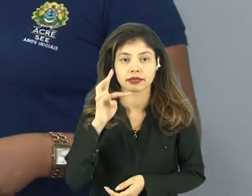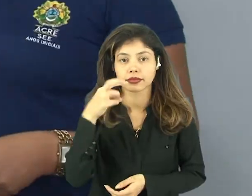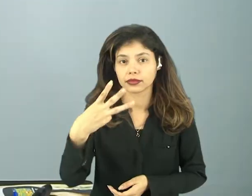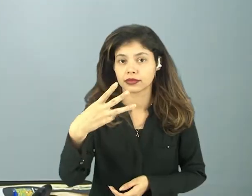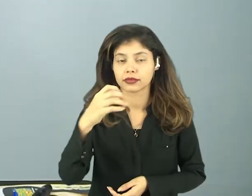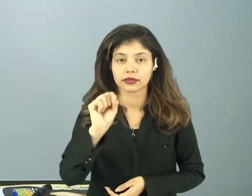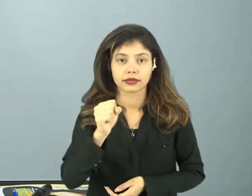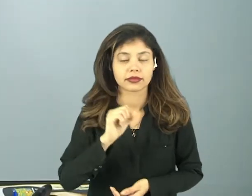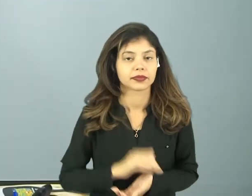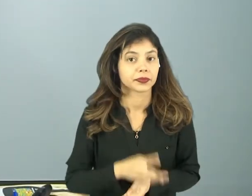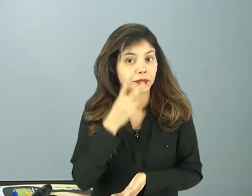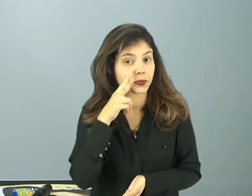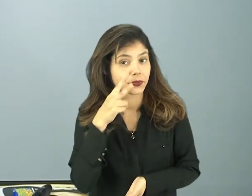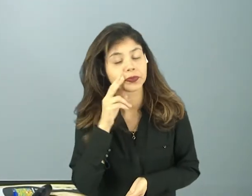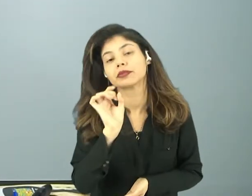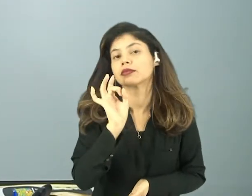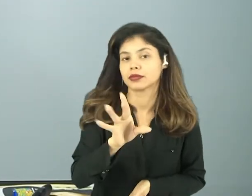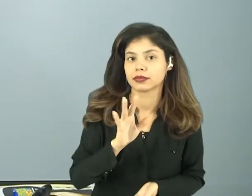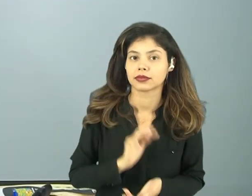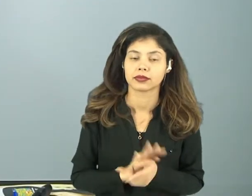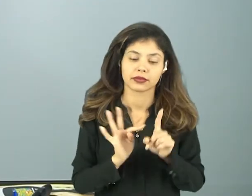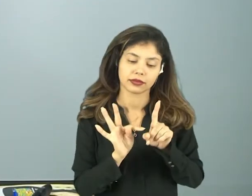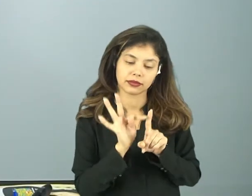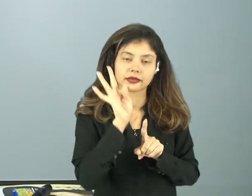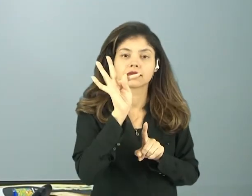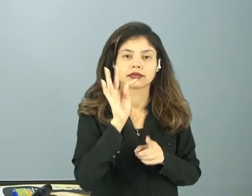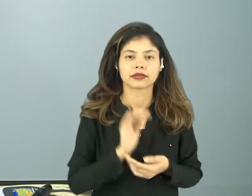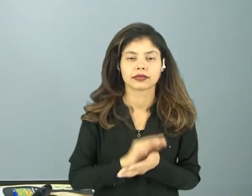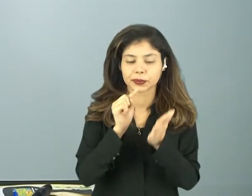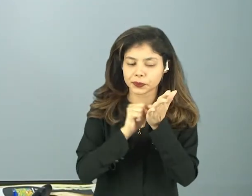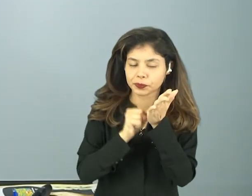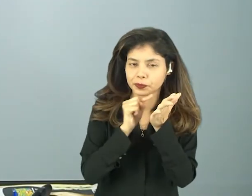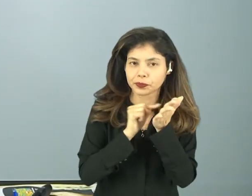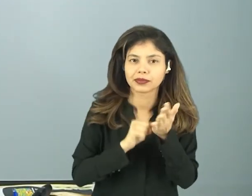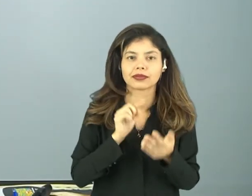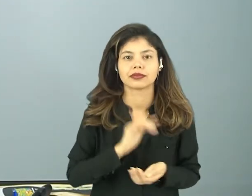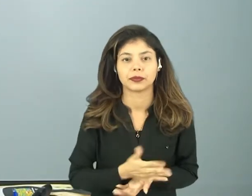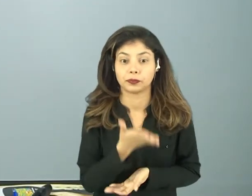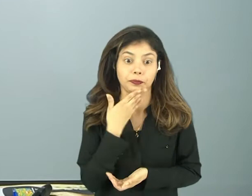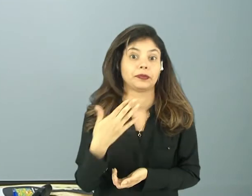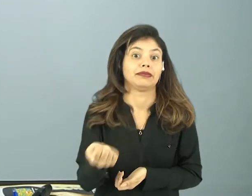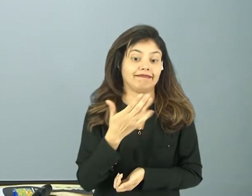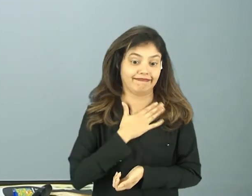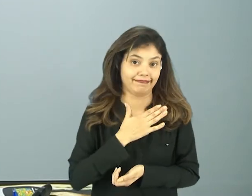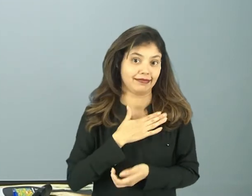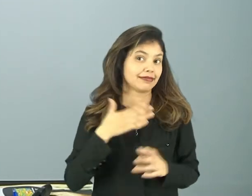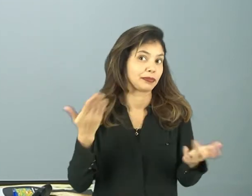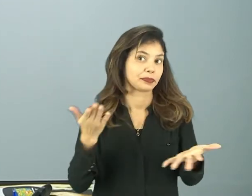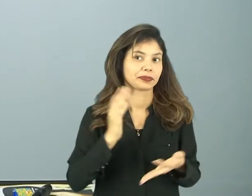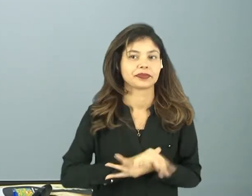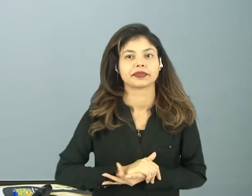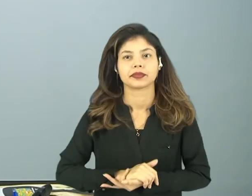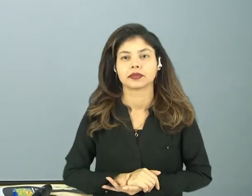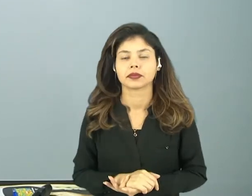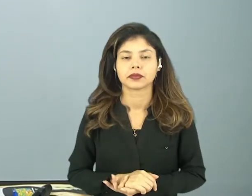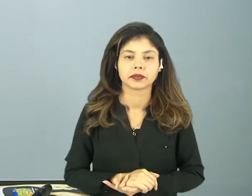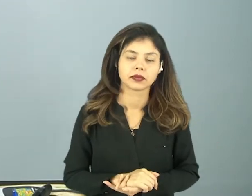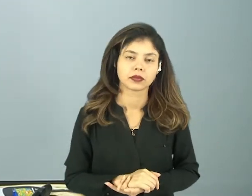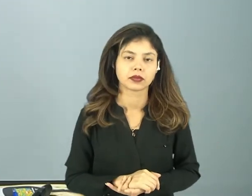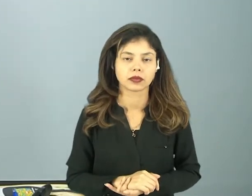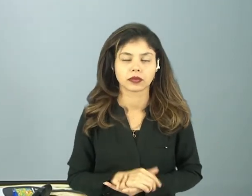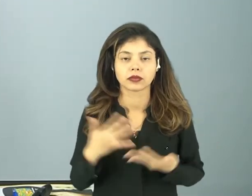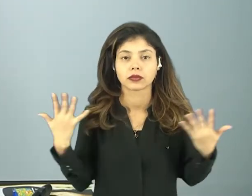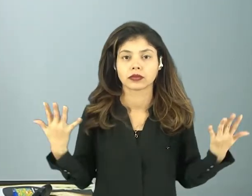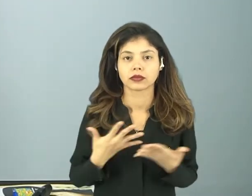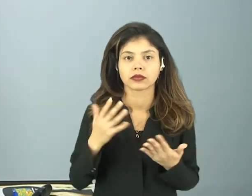38. Viram só? Termômetros digitais. Meu preferido. Vamos lá.